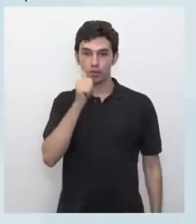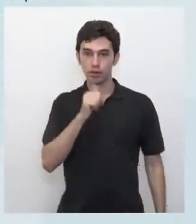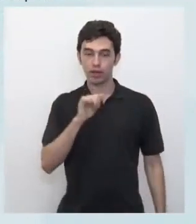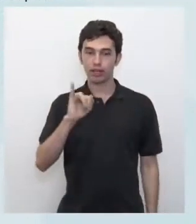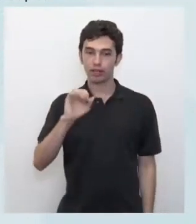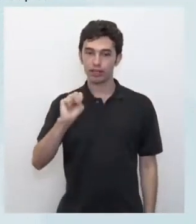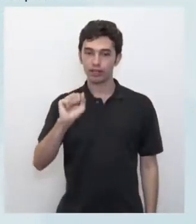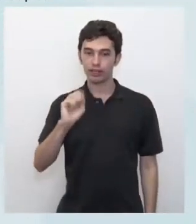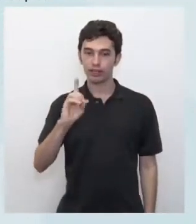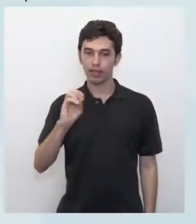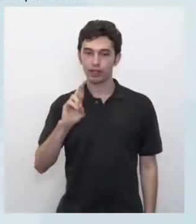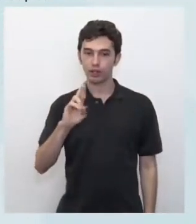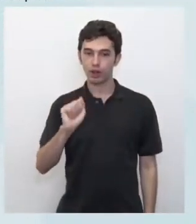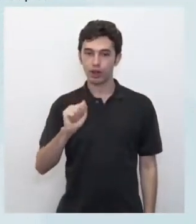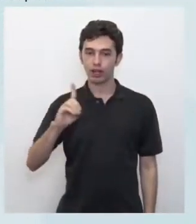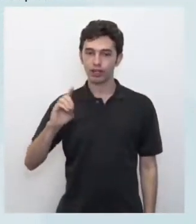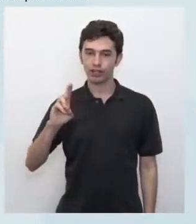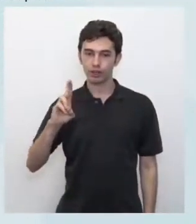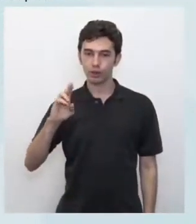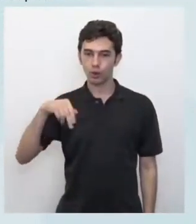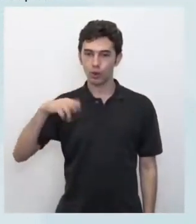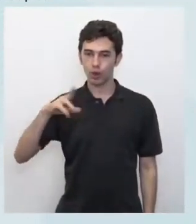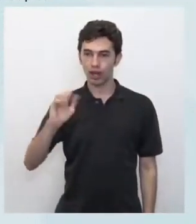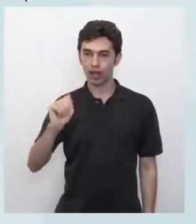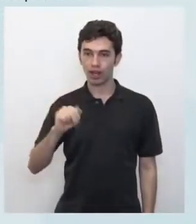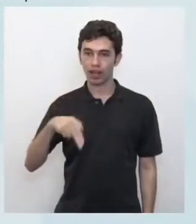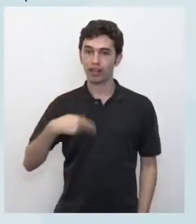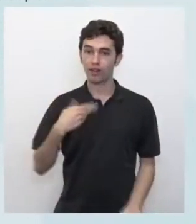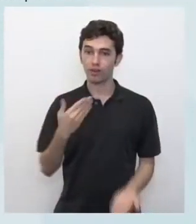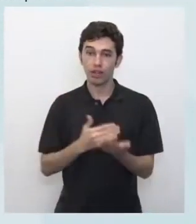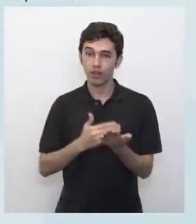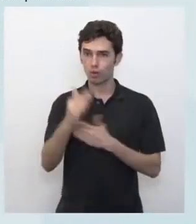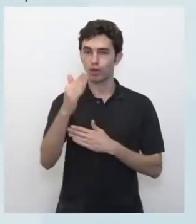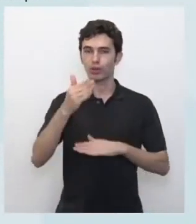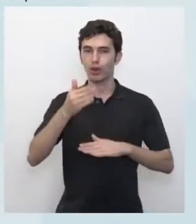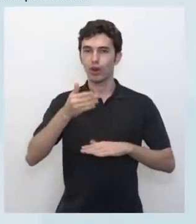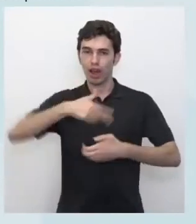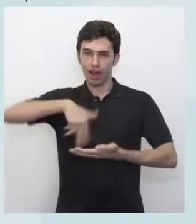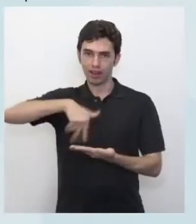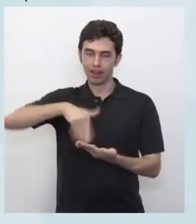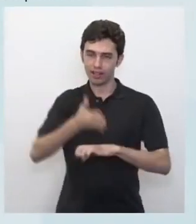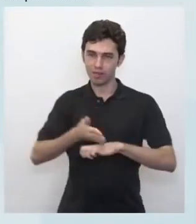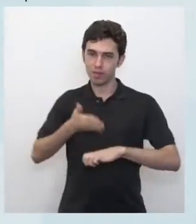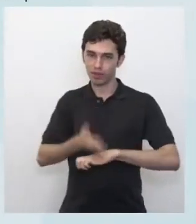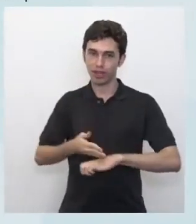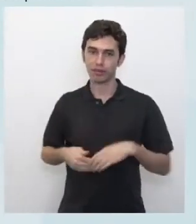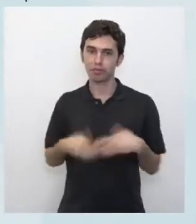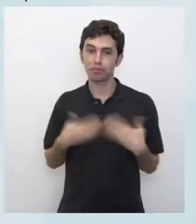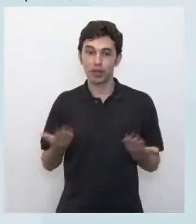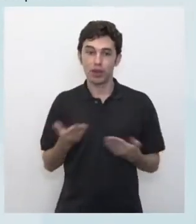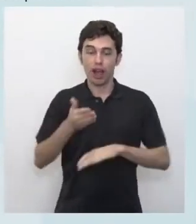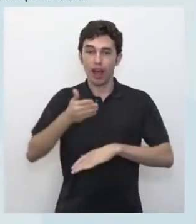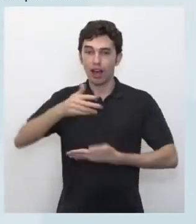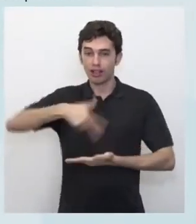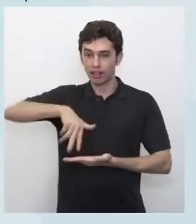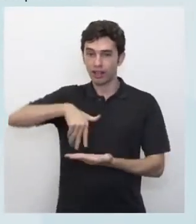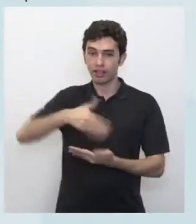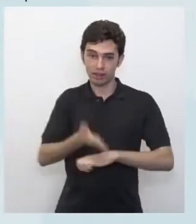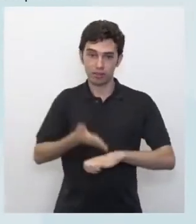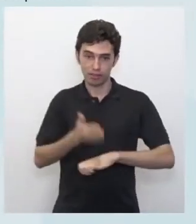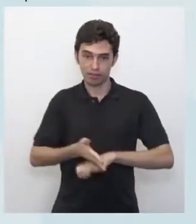Isadora Duncan, que foi a grande precursora aí da dança moderna, tá bom? Então, gente, a dança moderna,